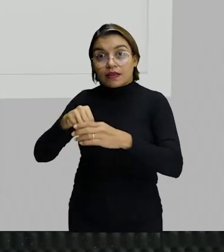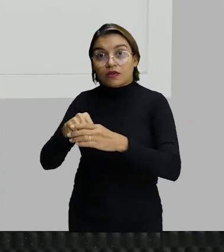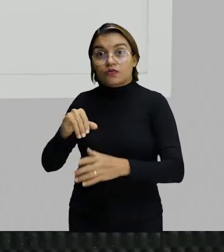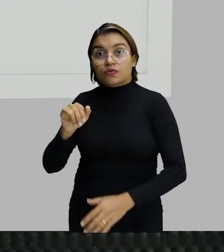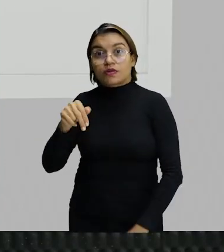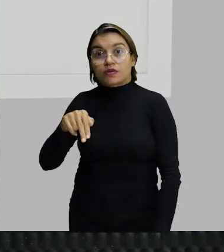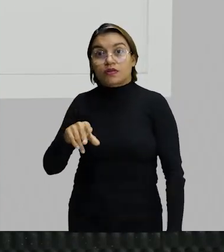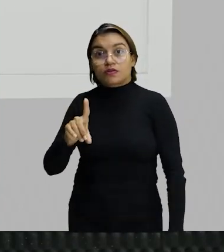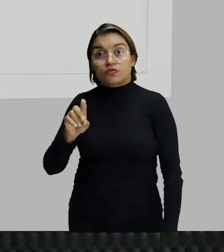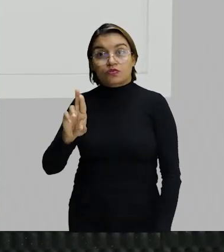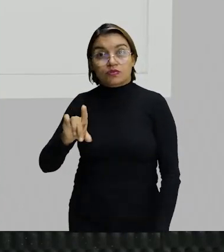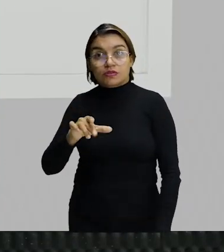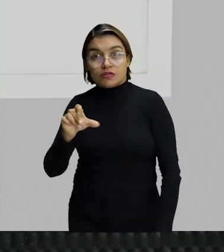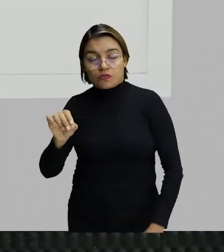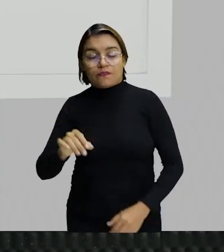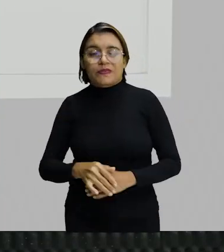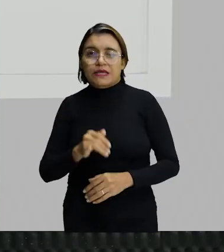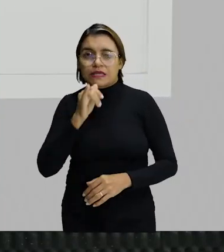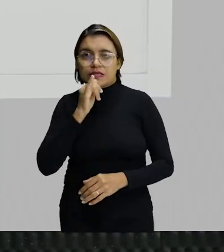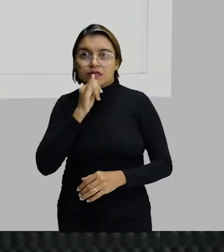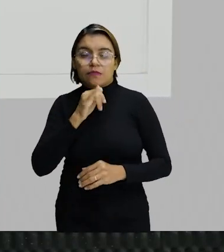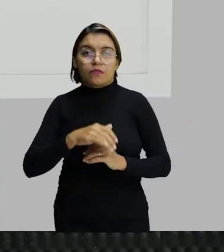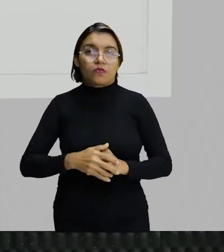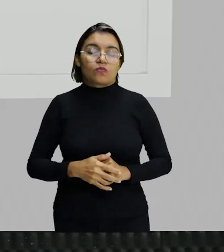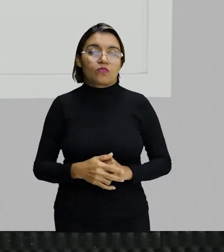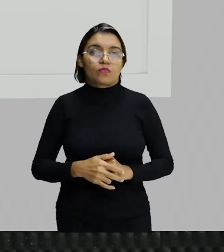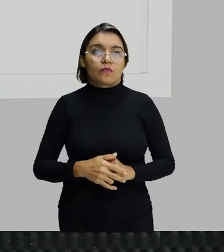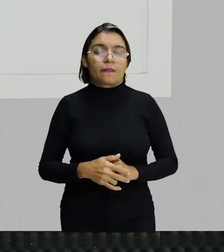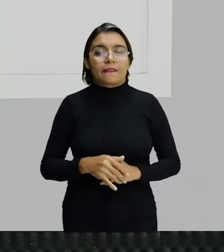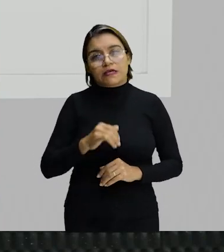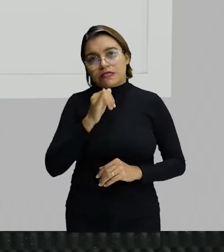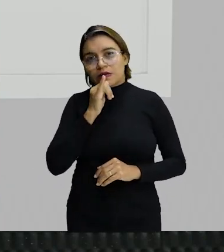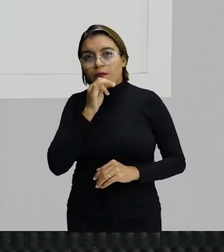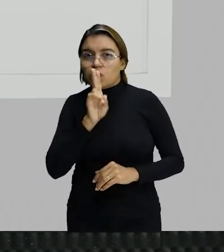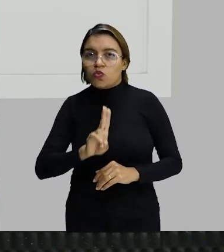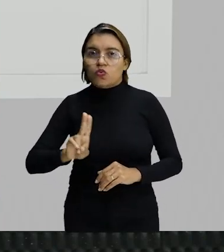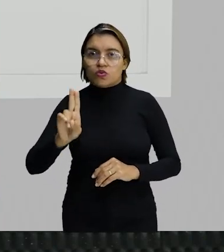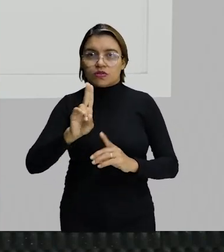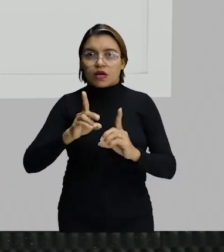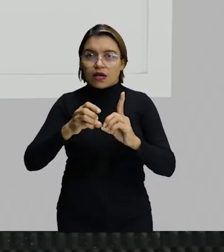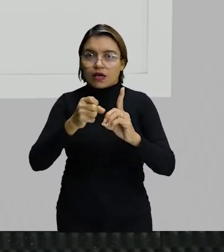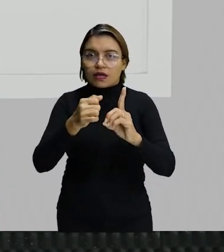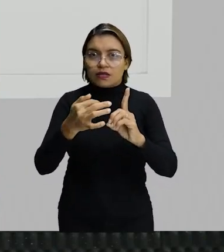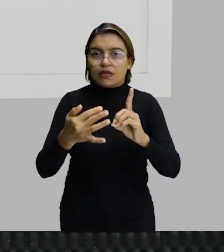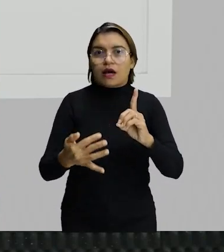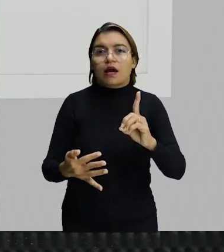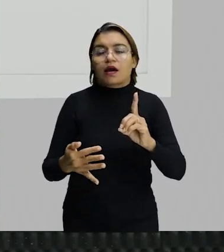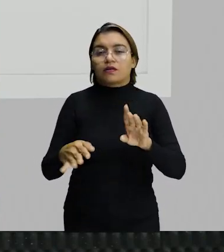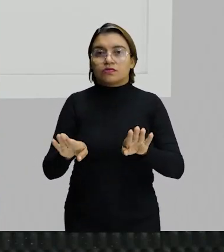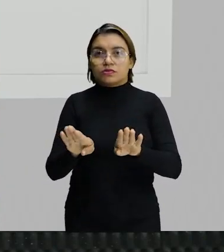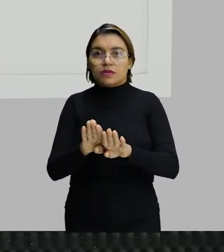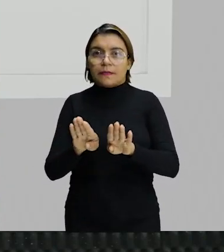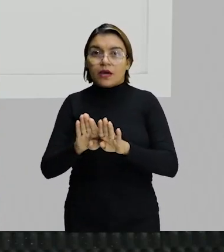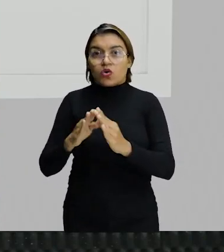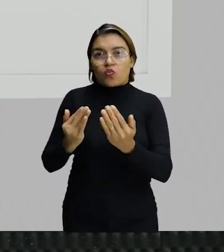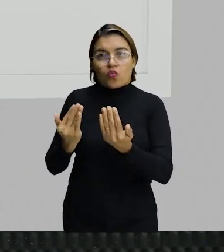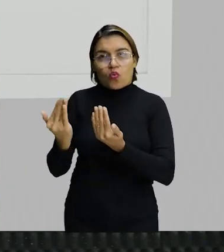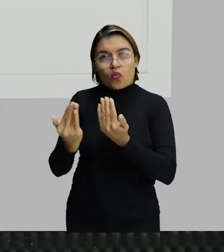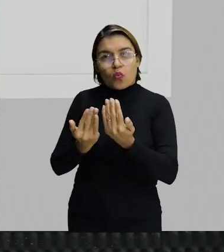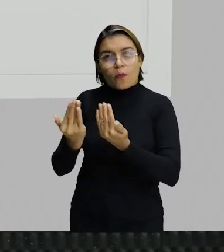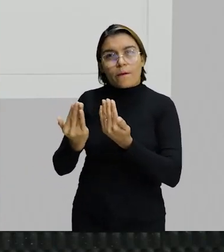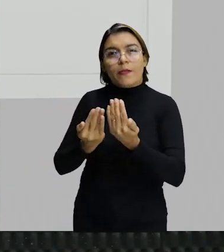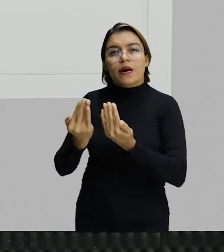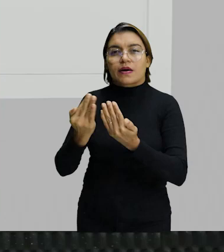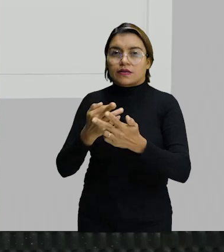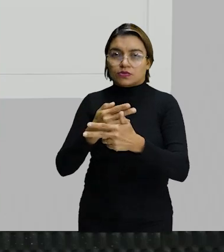certo? Eu posso, por exemplo, fazer isso aqui com dados, né? Analogias. Ah, as